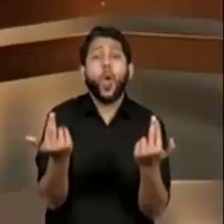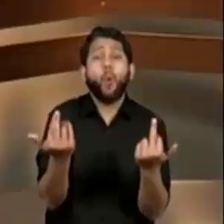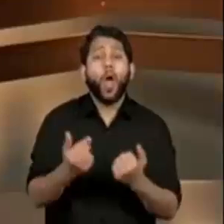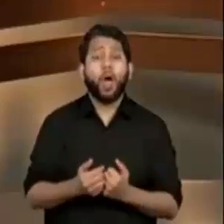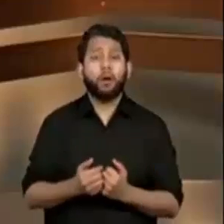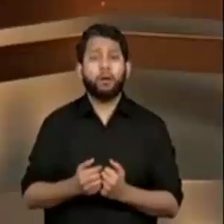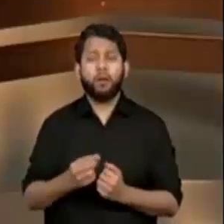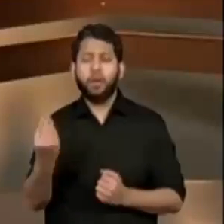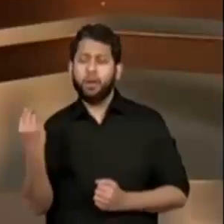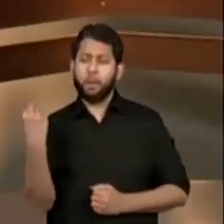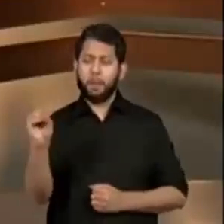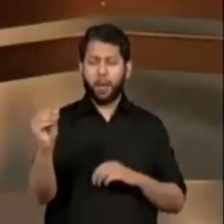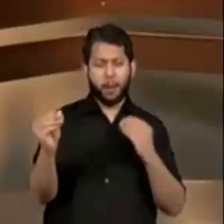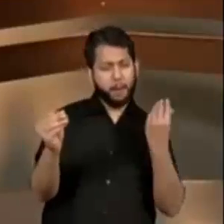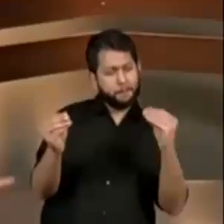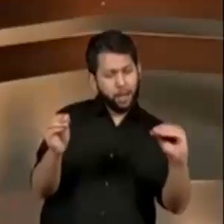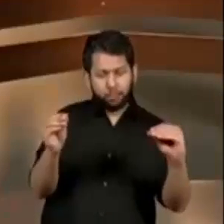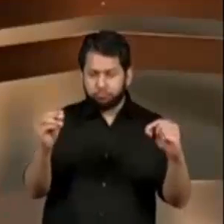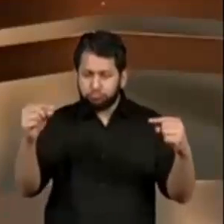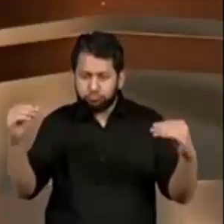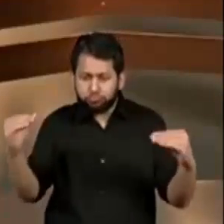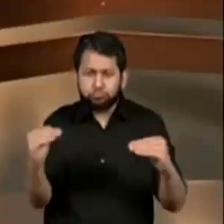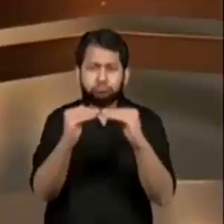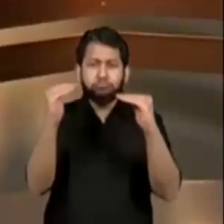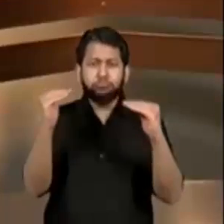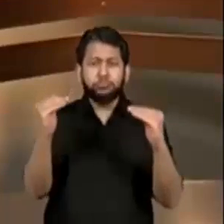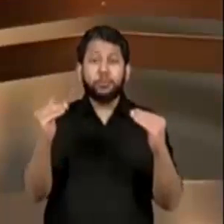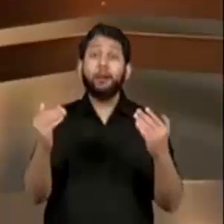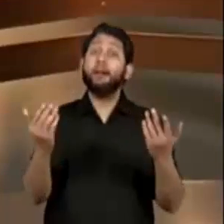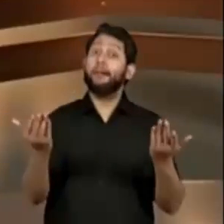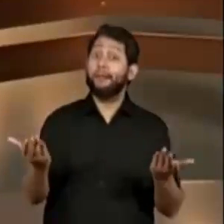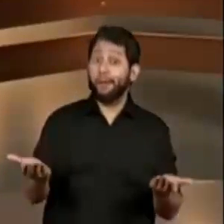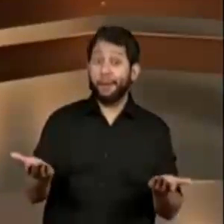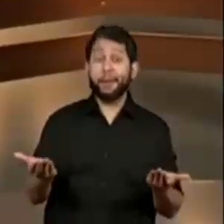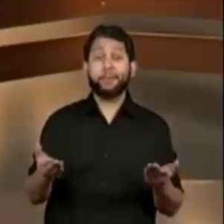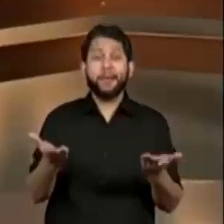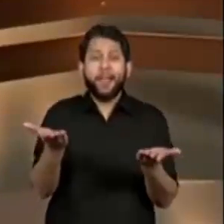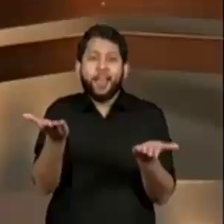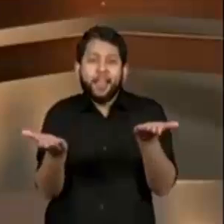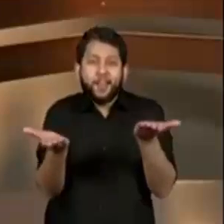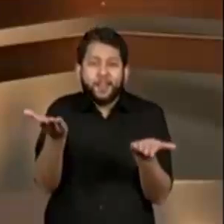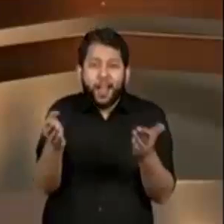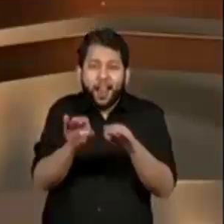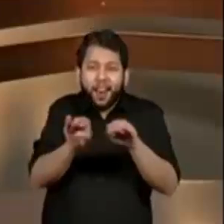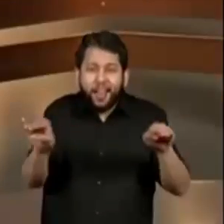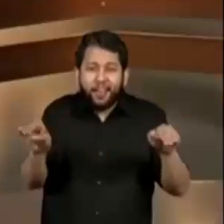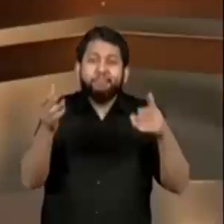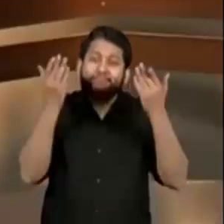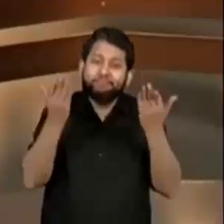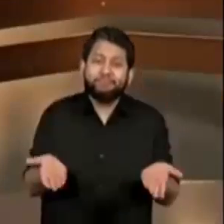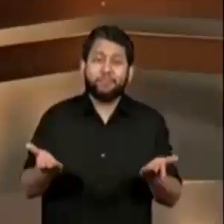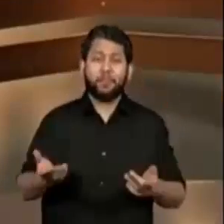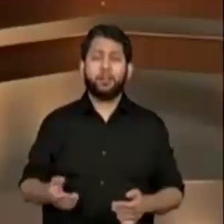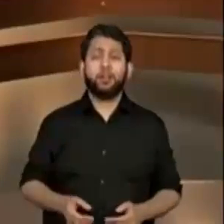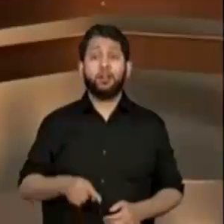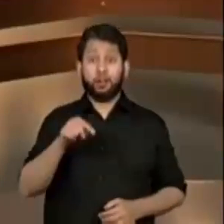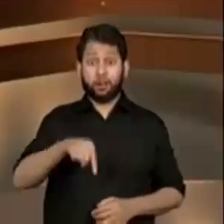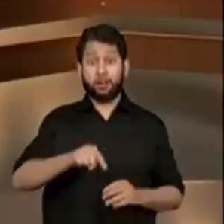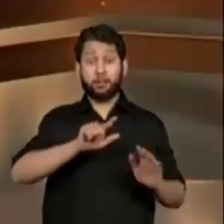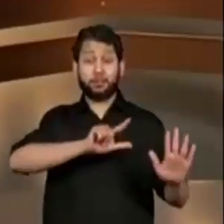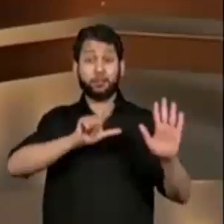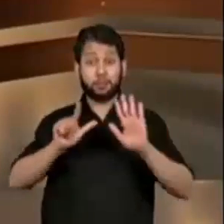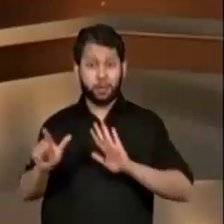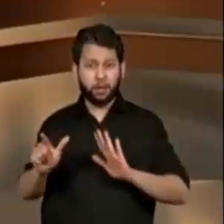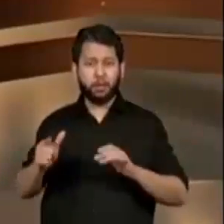as atividades. Então, maravilhoso, certo? E essa semana é assim. Essa semana a gente vai trabalhar todos